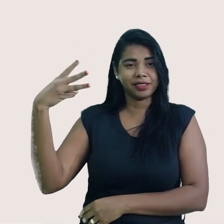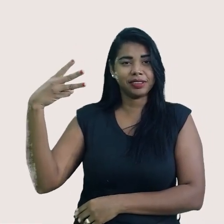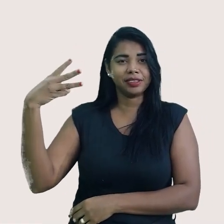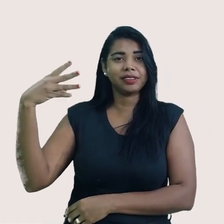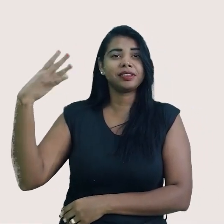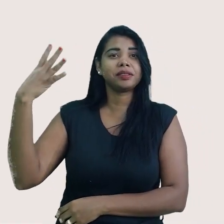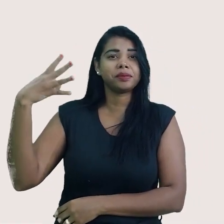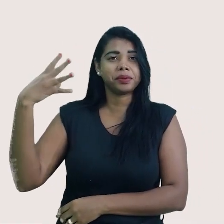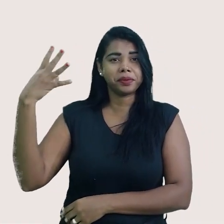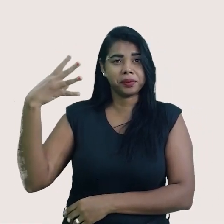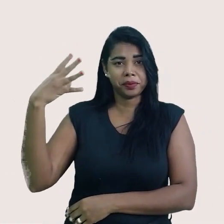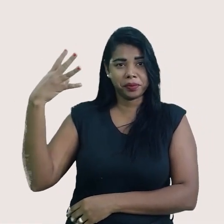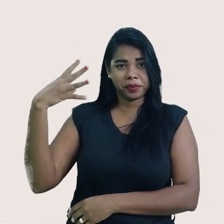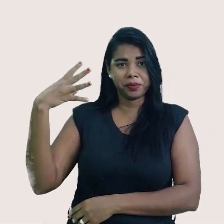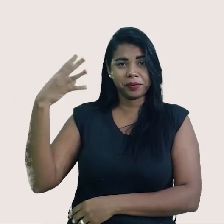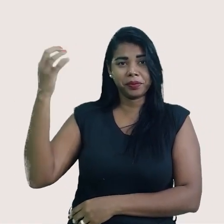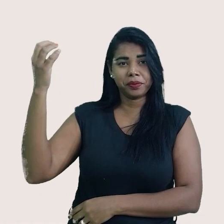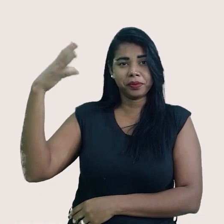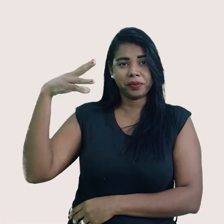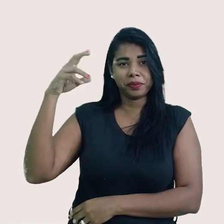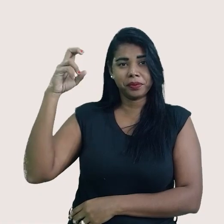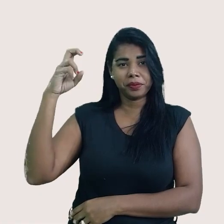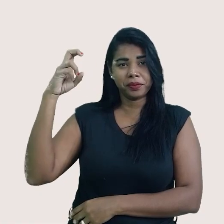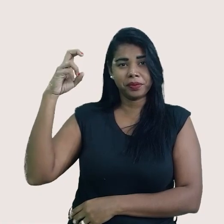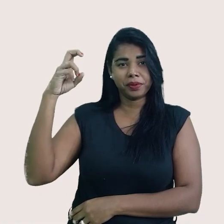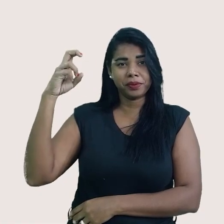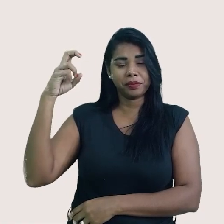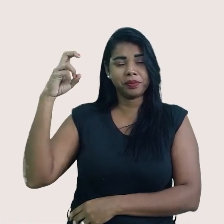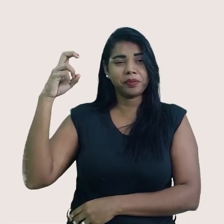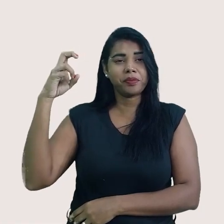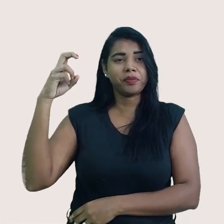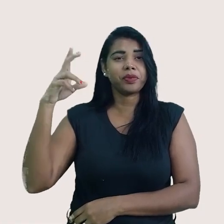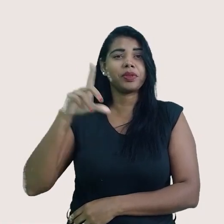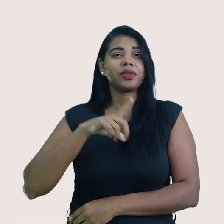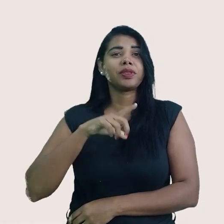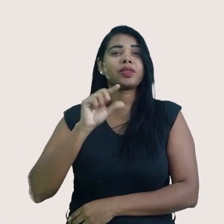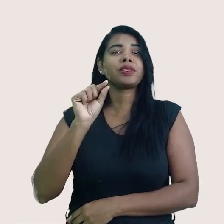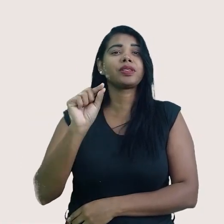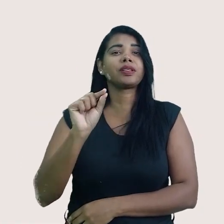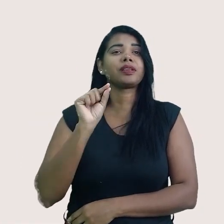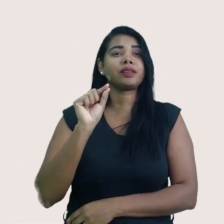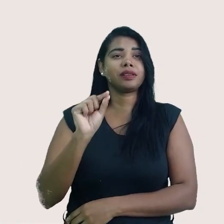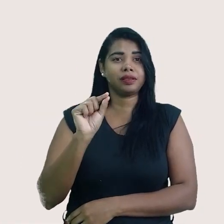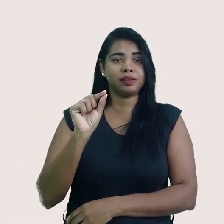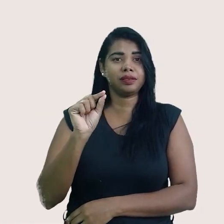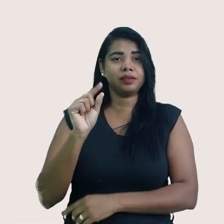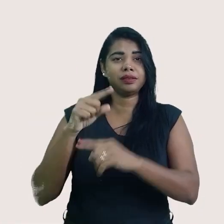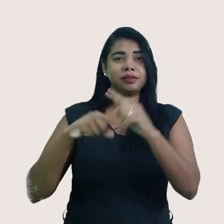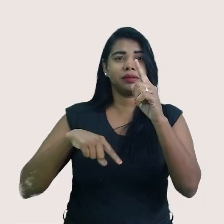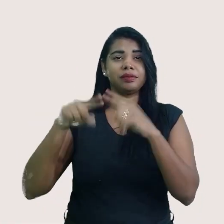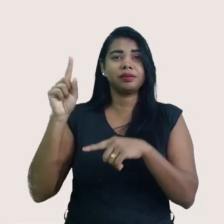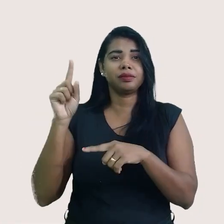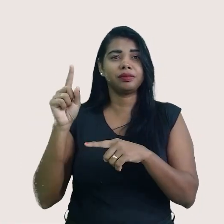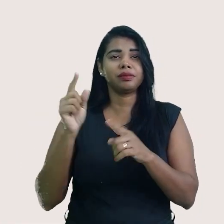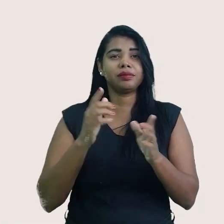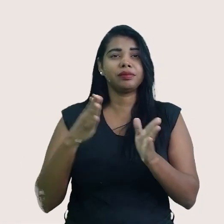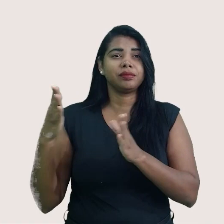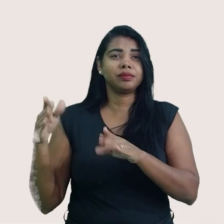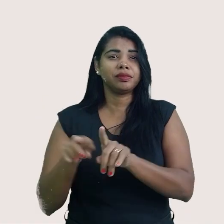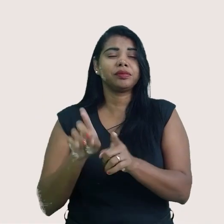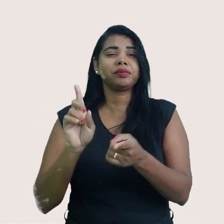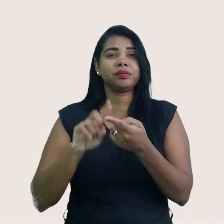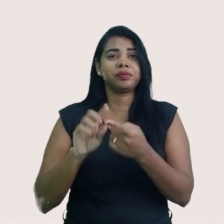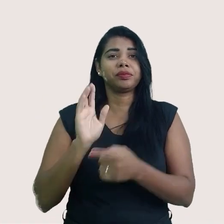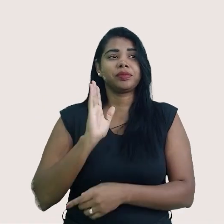passa por 4 e reflete em 5. E nesse momento existe o quê? Uma inversão de fase. Já